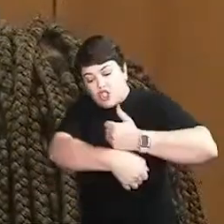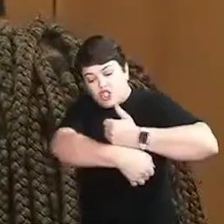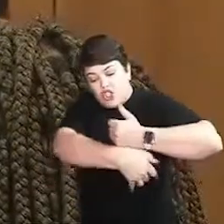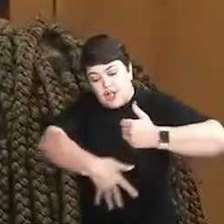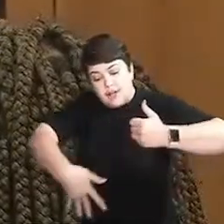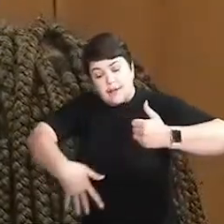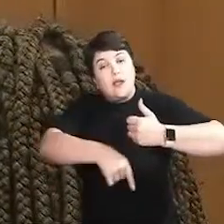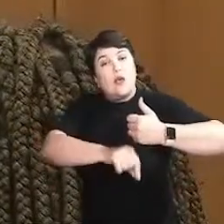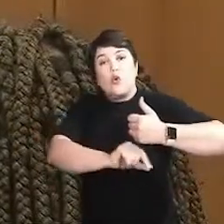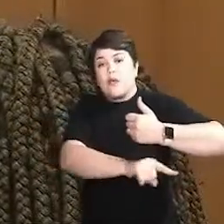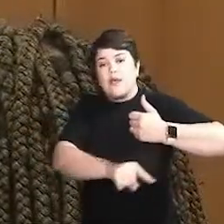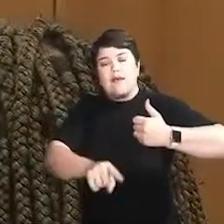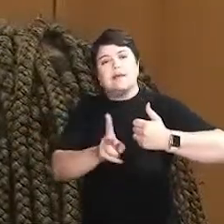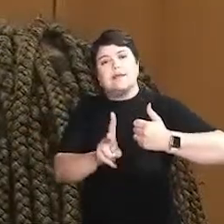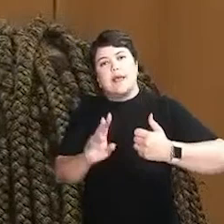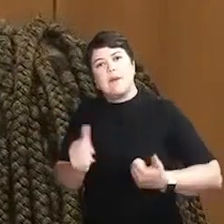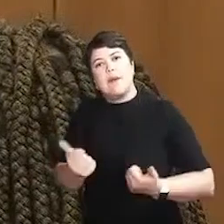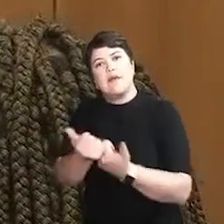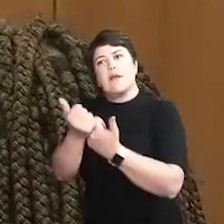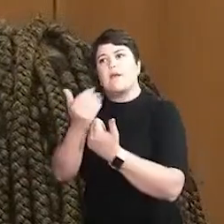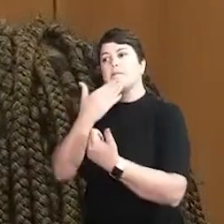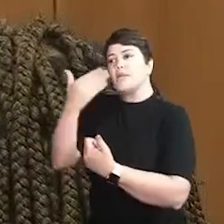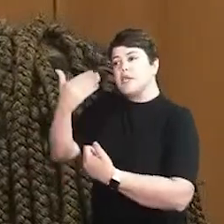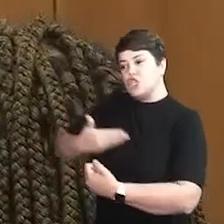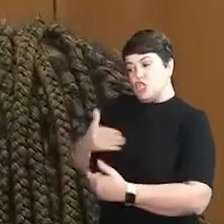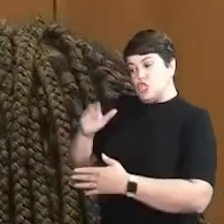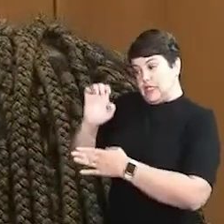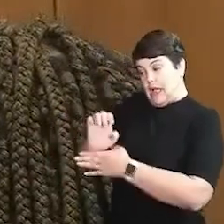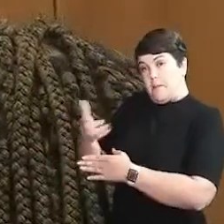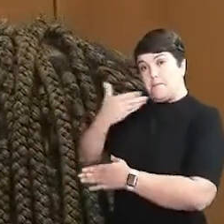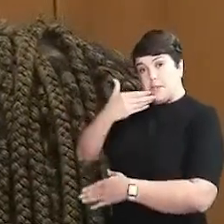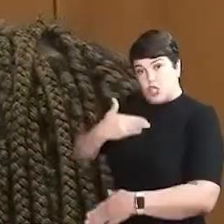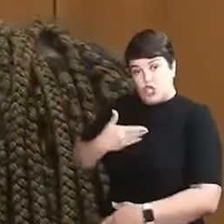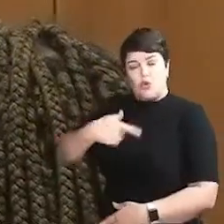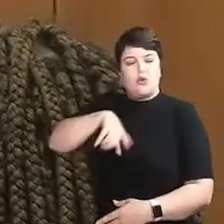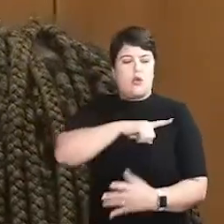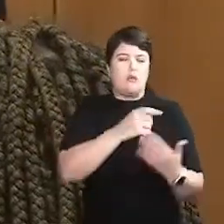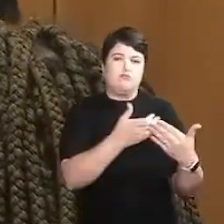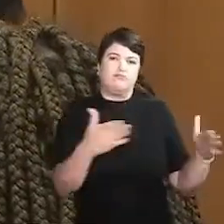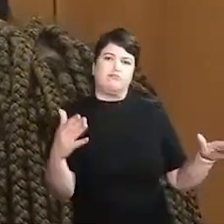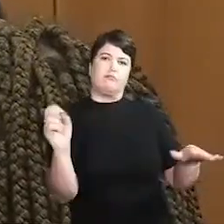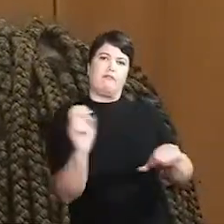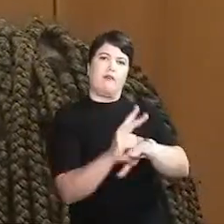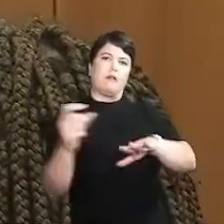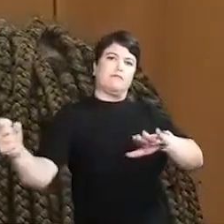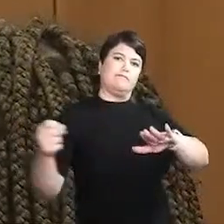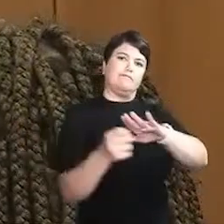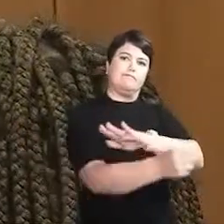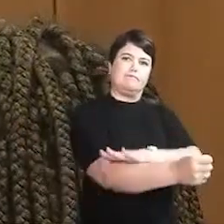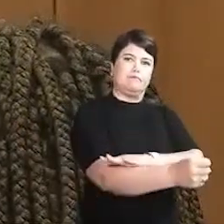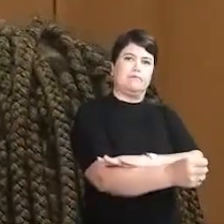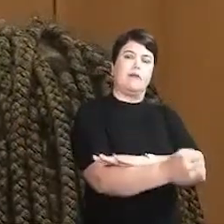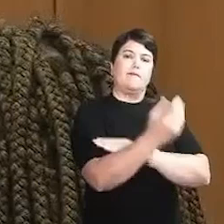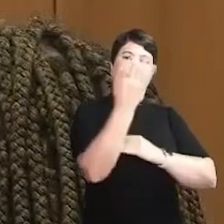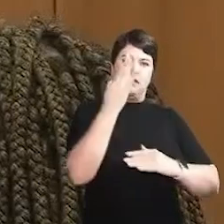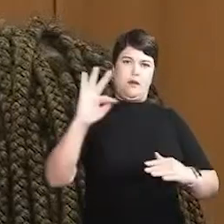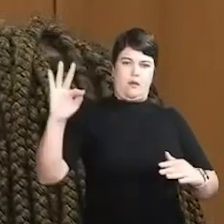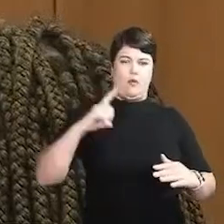atender sempre os pedidos dos Estados em relação a vagas no sistema penitenciário